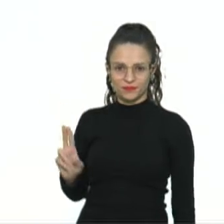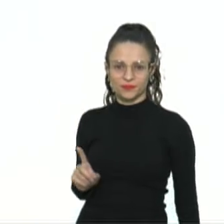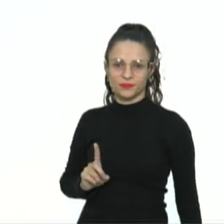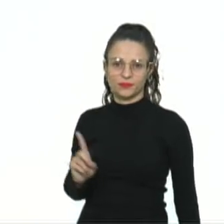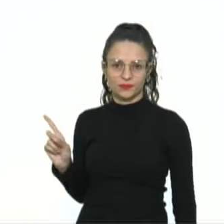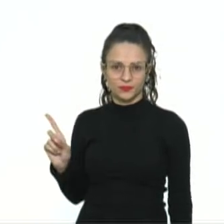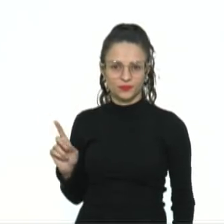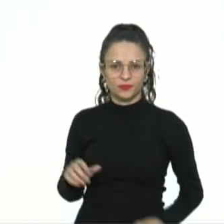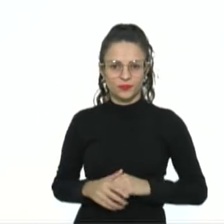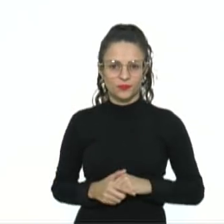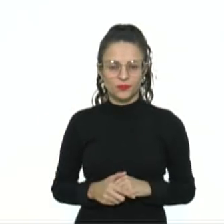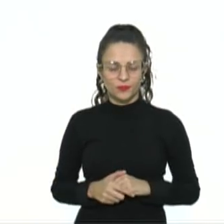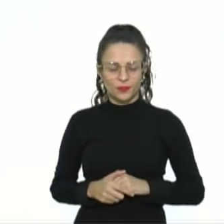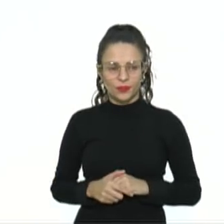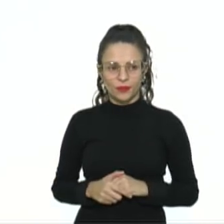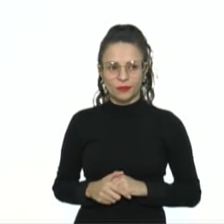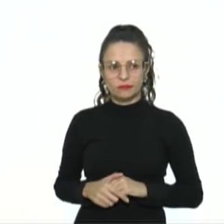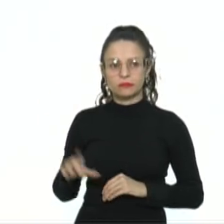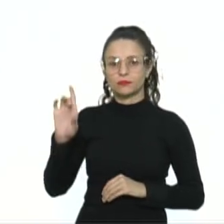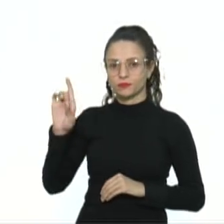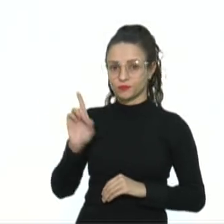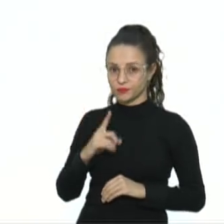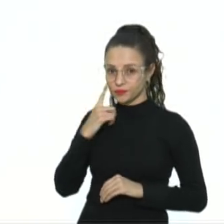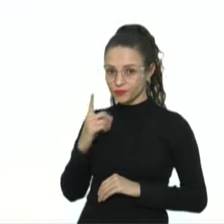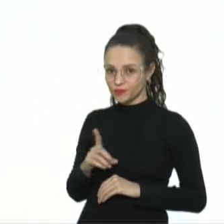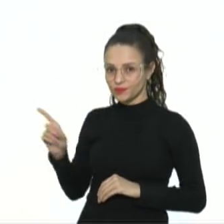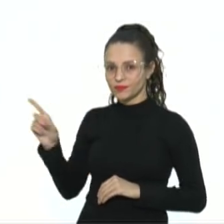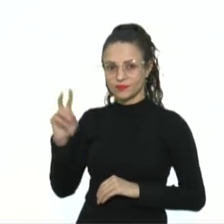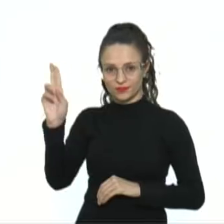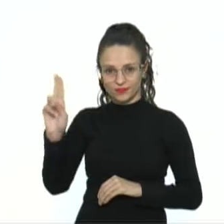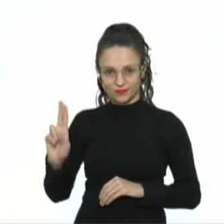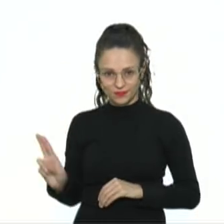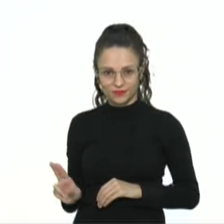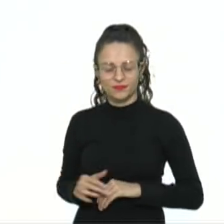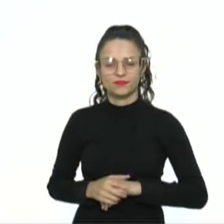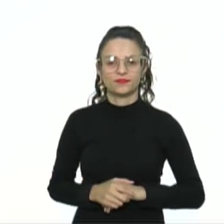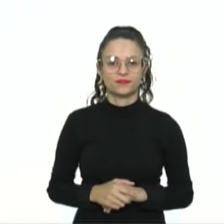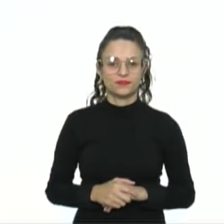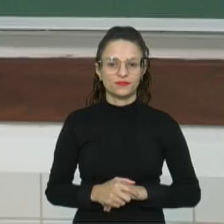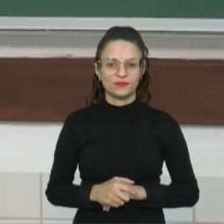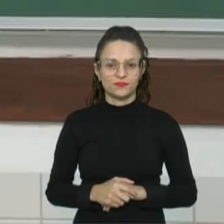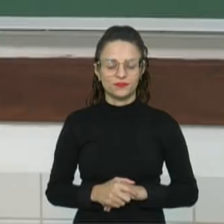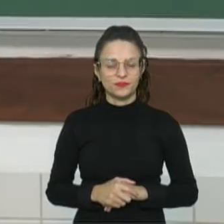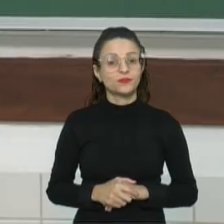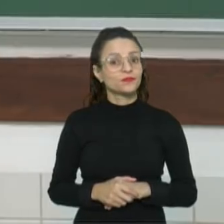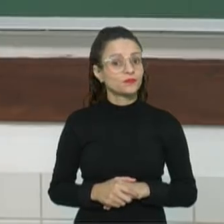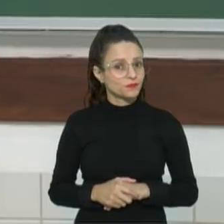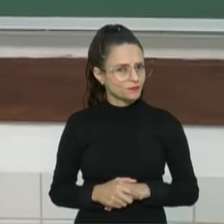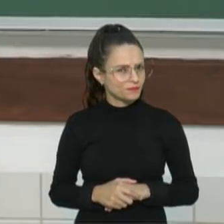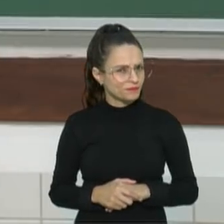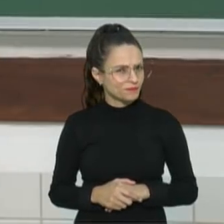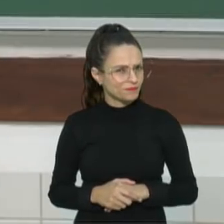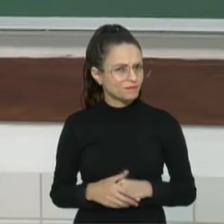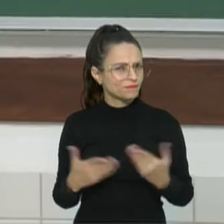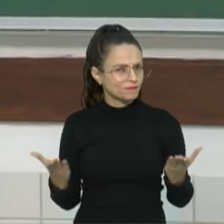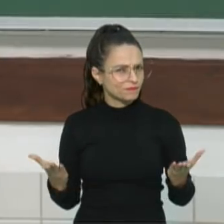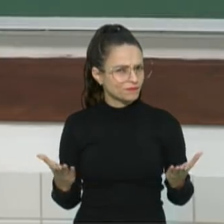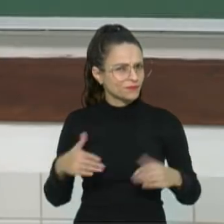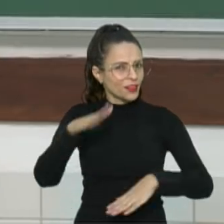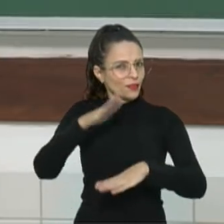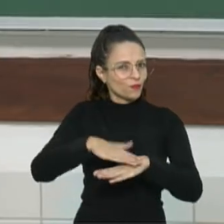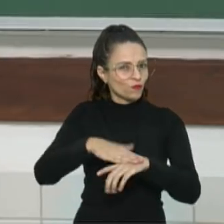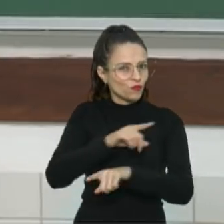Zanes e apresentadores. Letra D, Zanes, patrões e salvadores. E aí? É